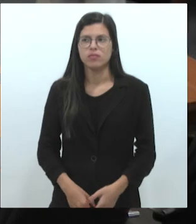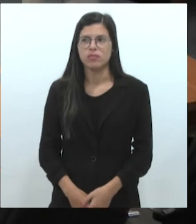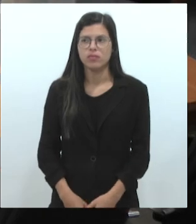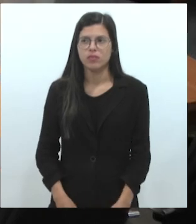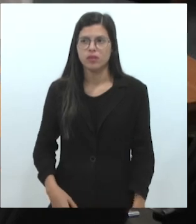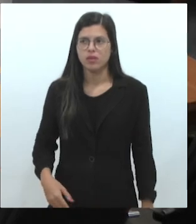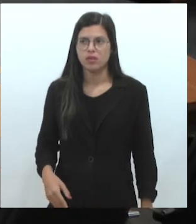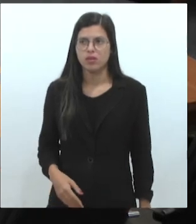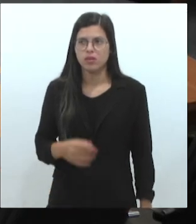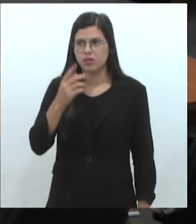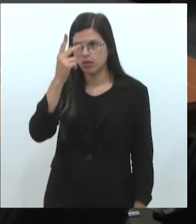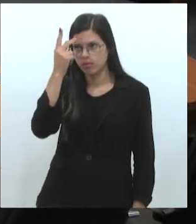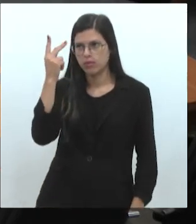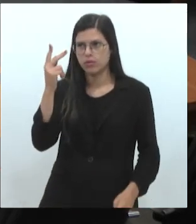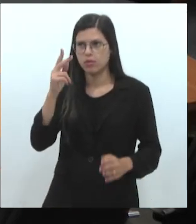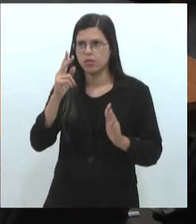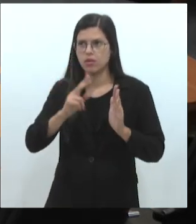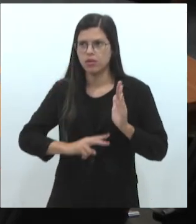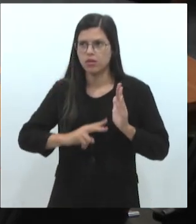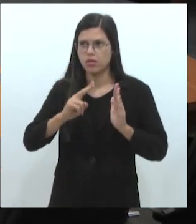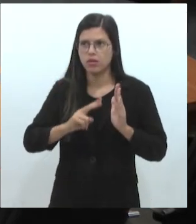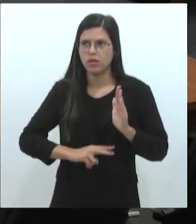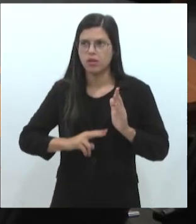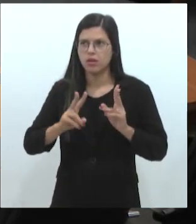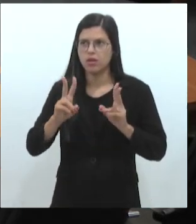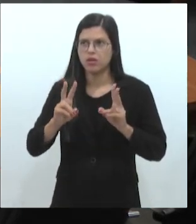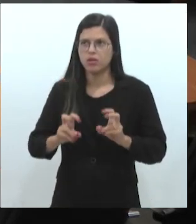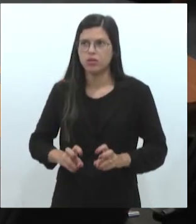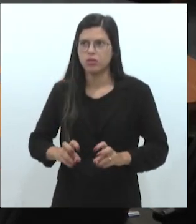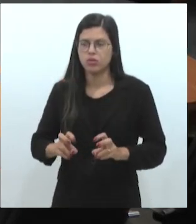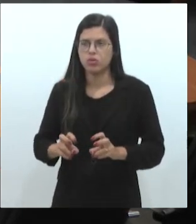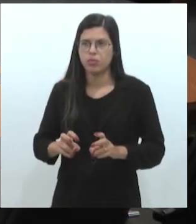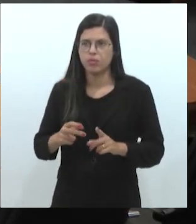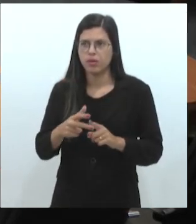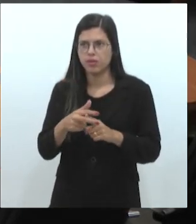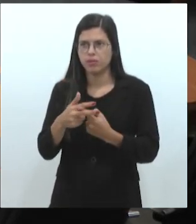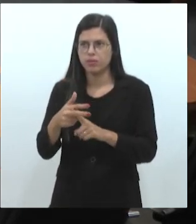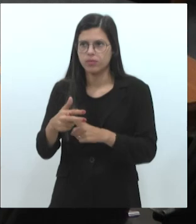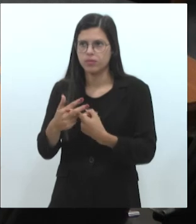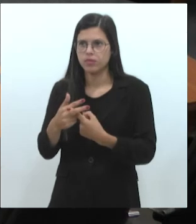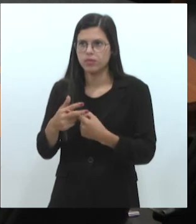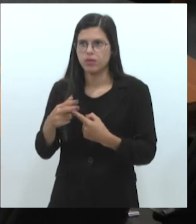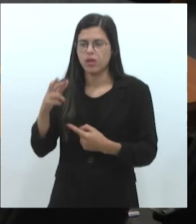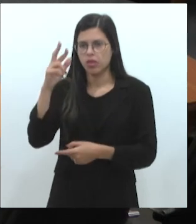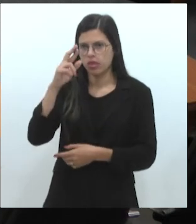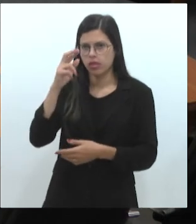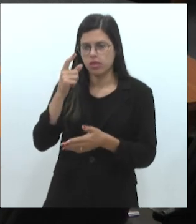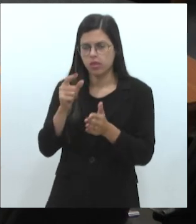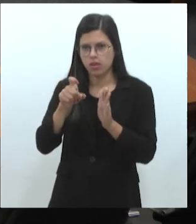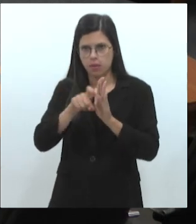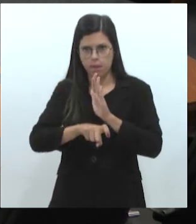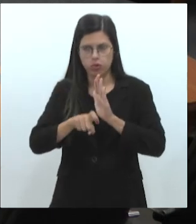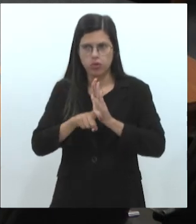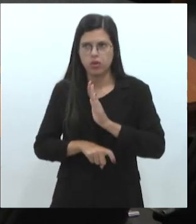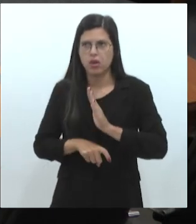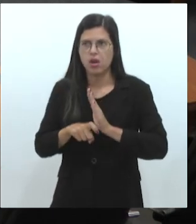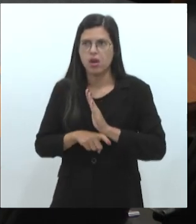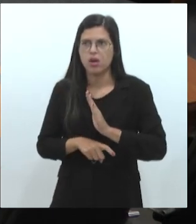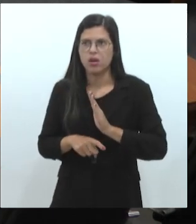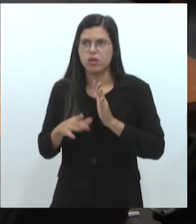Quem lê a reforma tributária, quem está ligado no que está acontecendo no